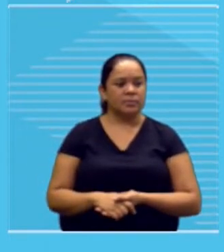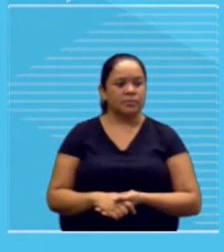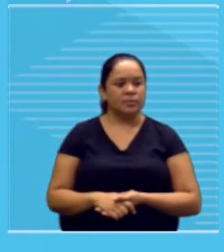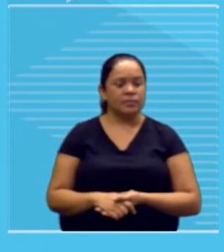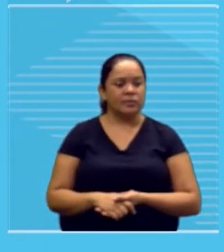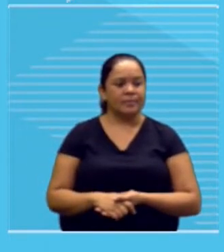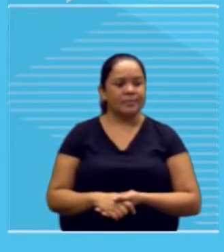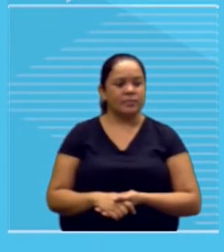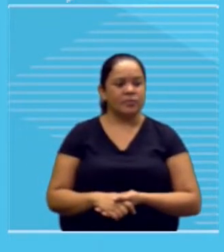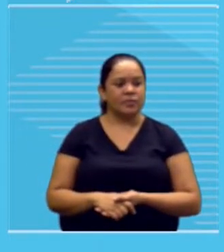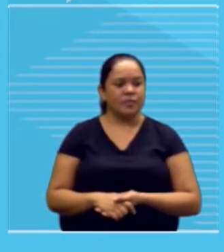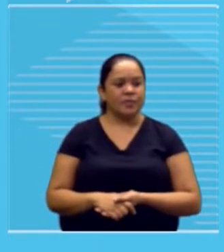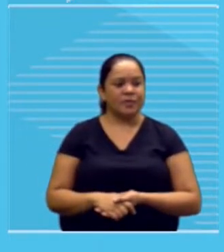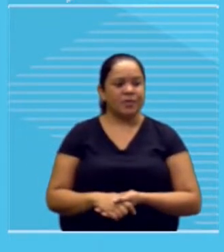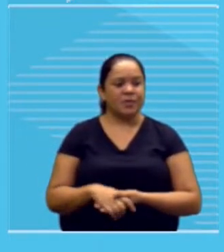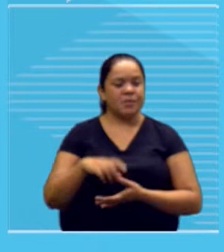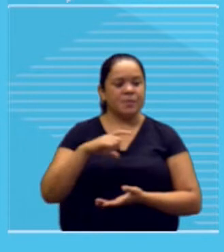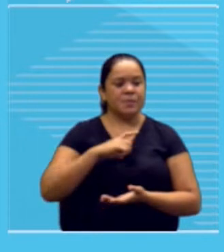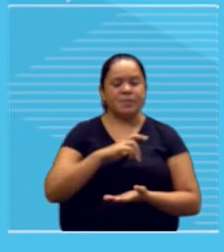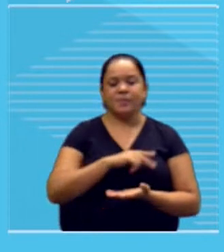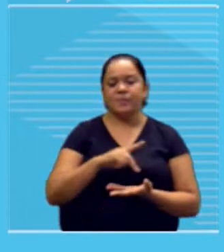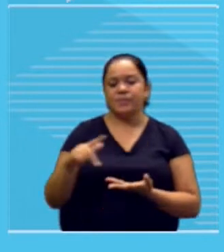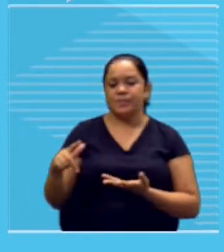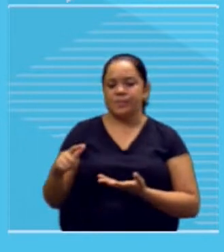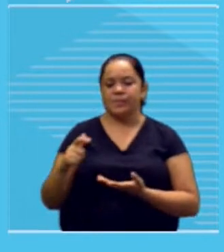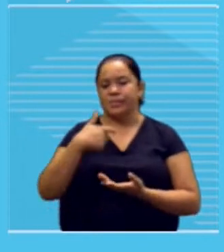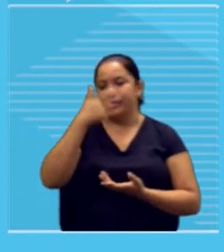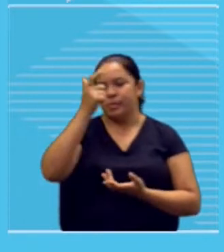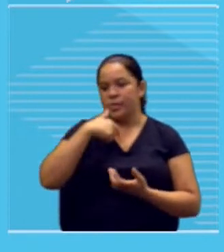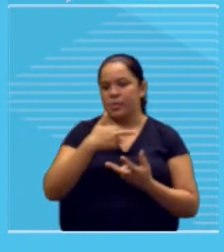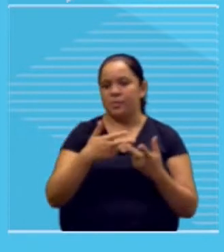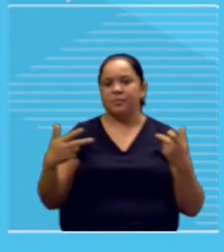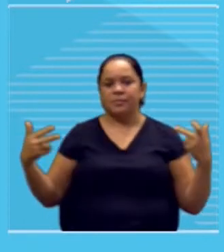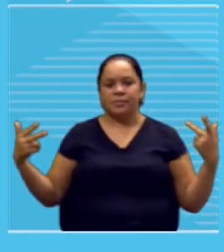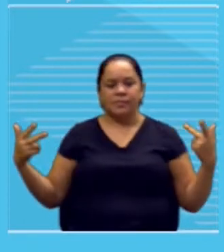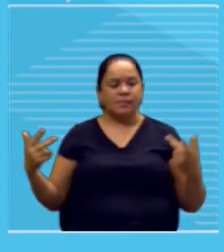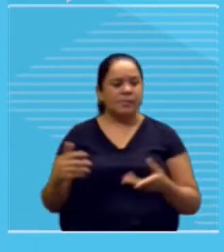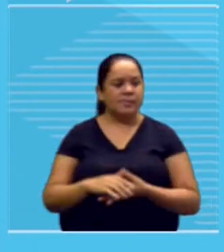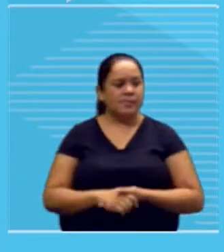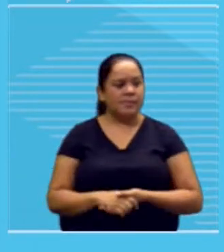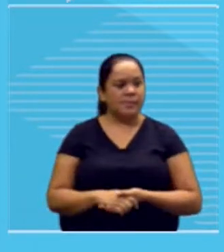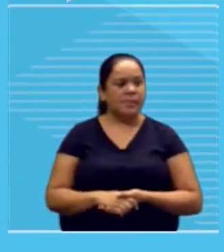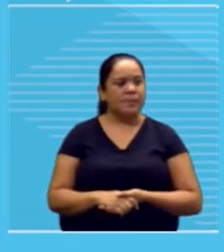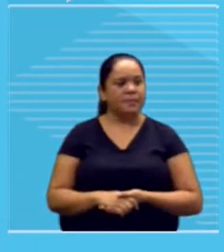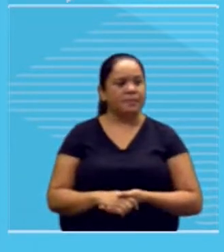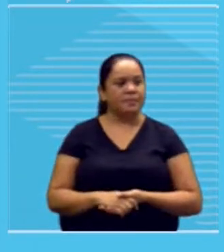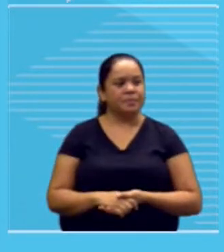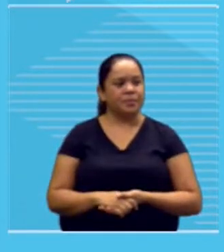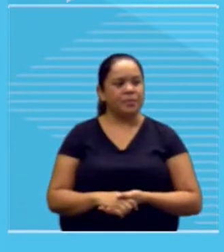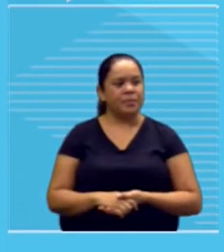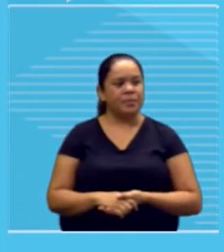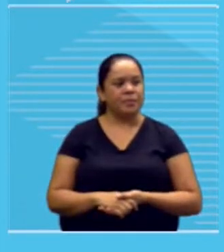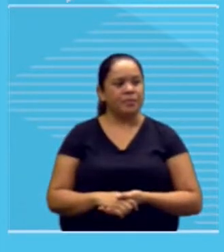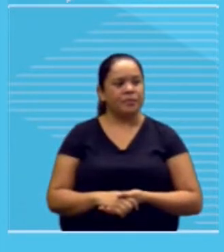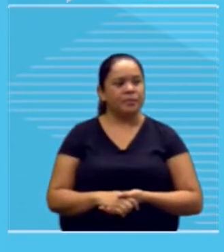salada de frutas todo mundo consegue ver isso Professor também percebi ó ingredientes